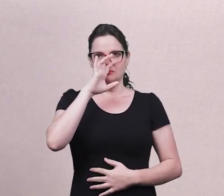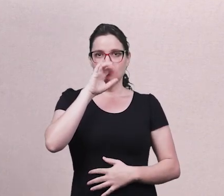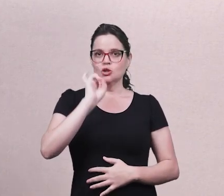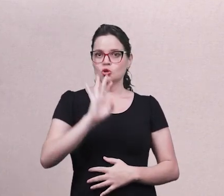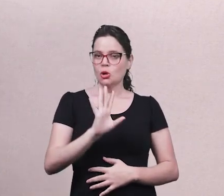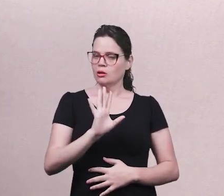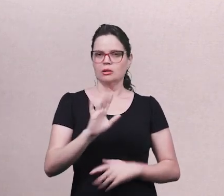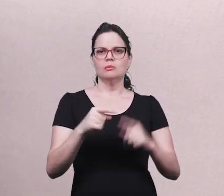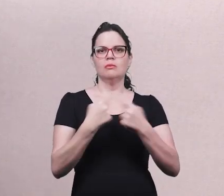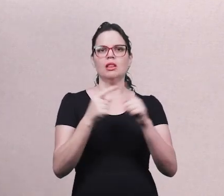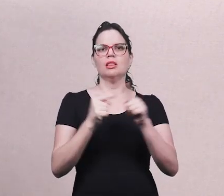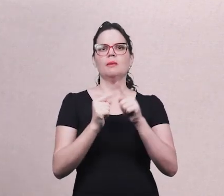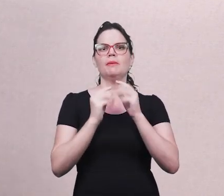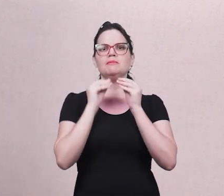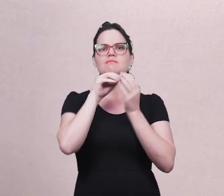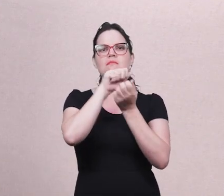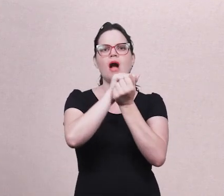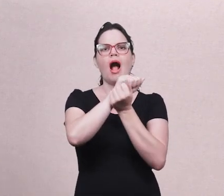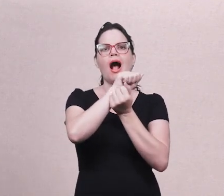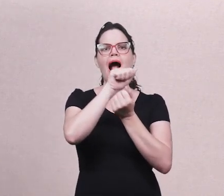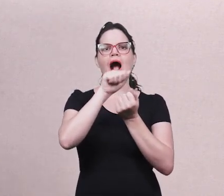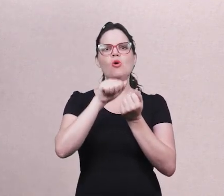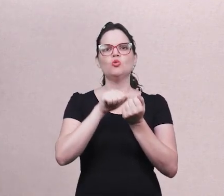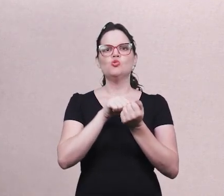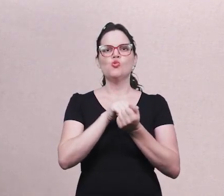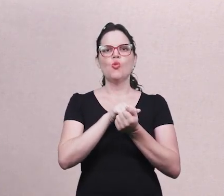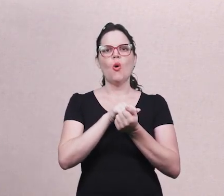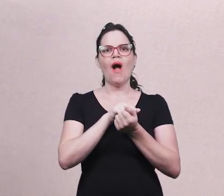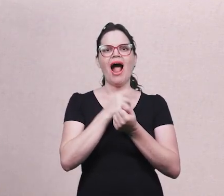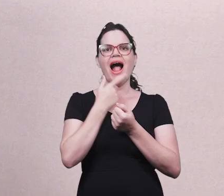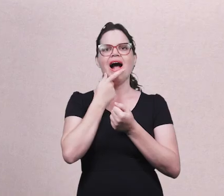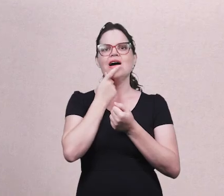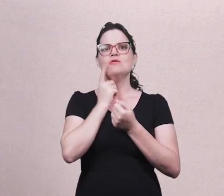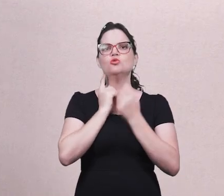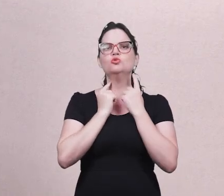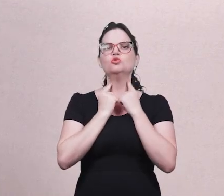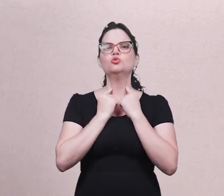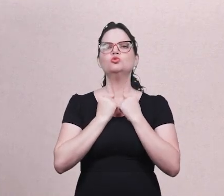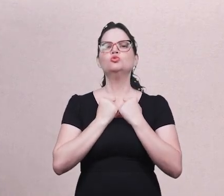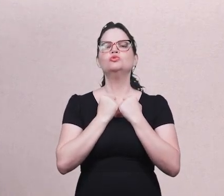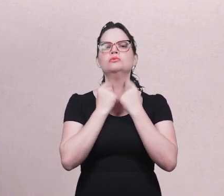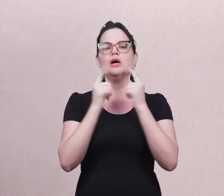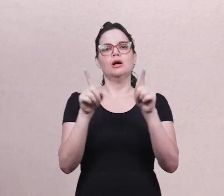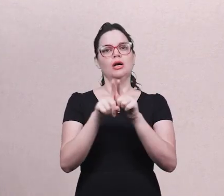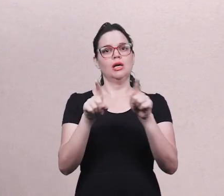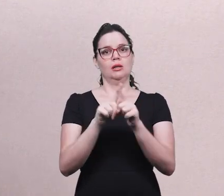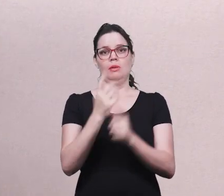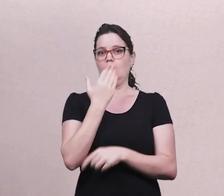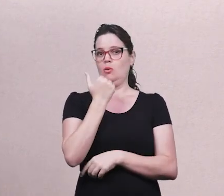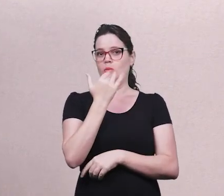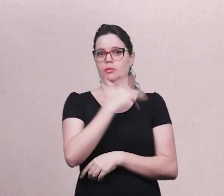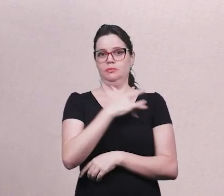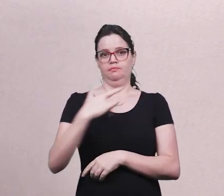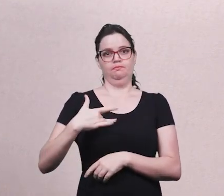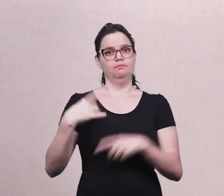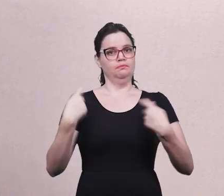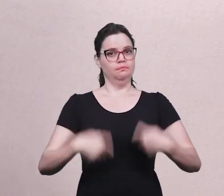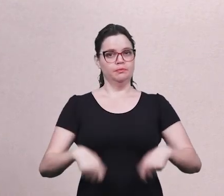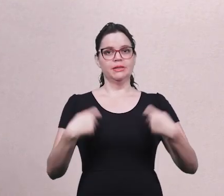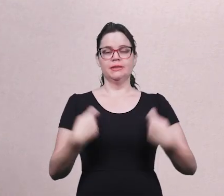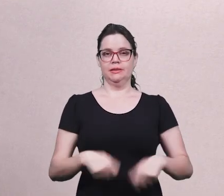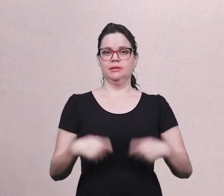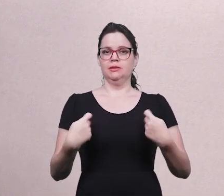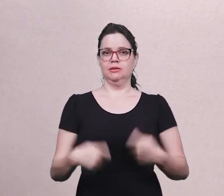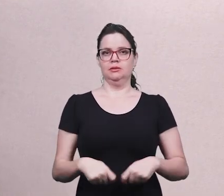também de articulação, de impostação da voz, mas também tem um cuidado básico alimentar.